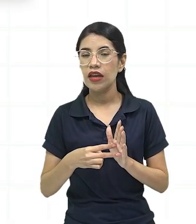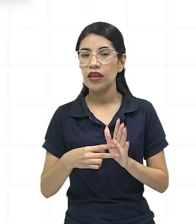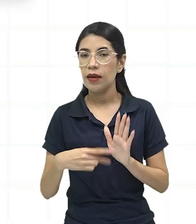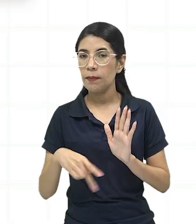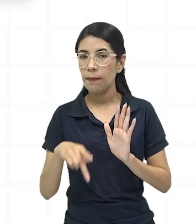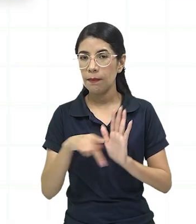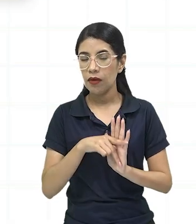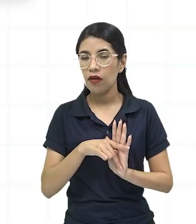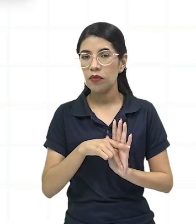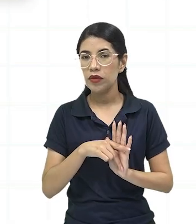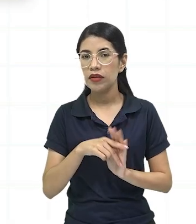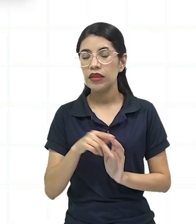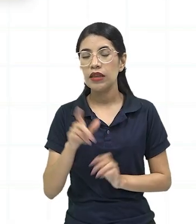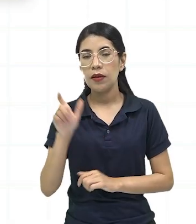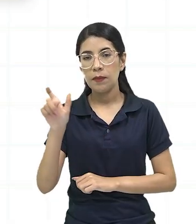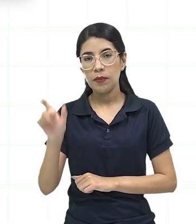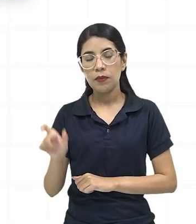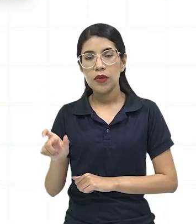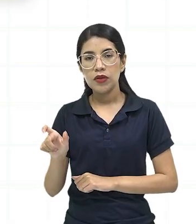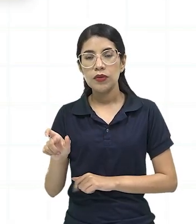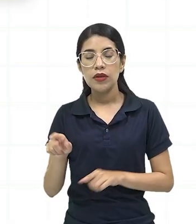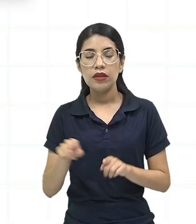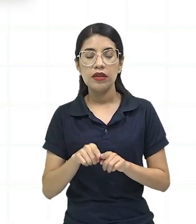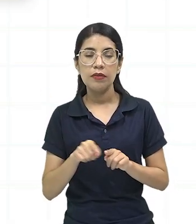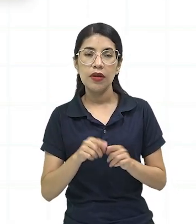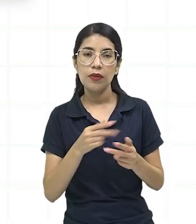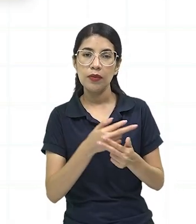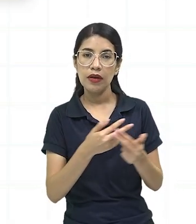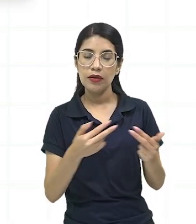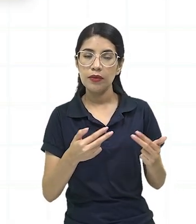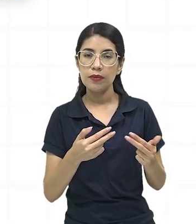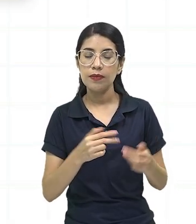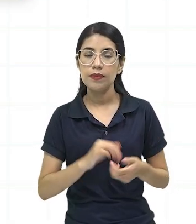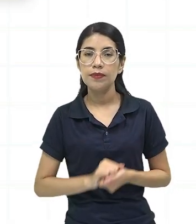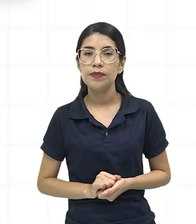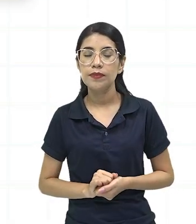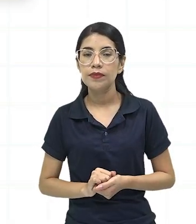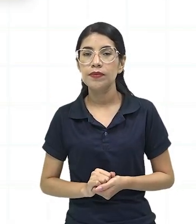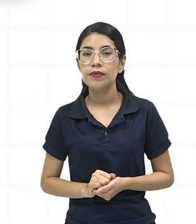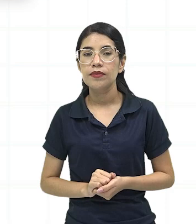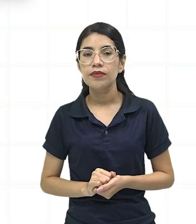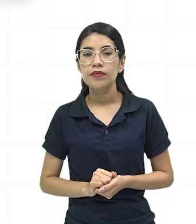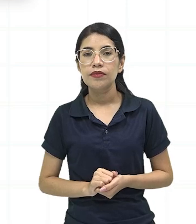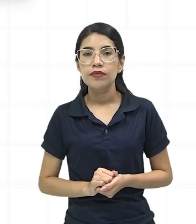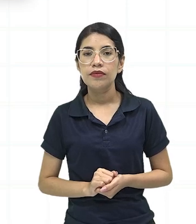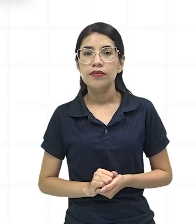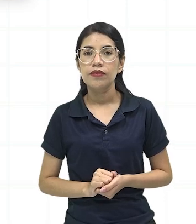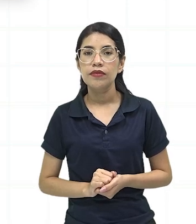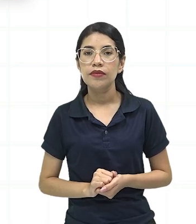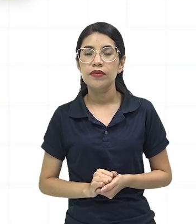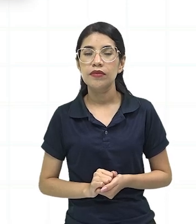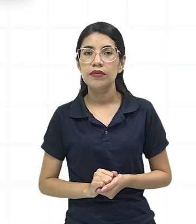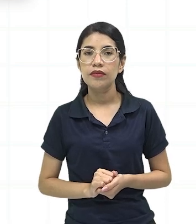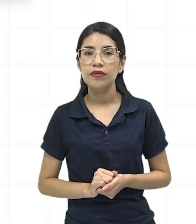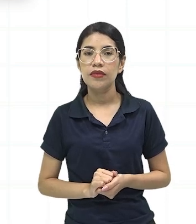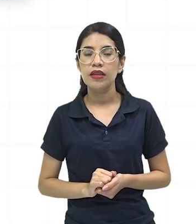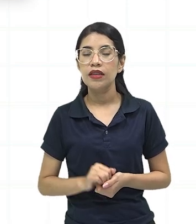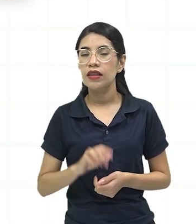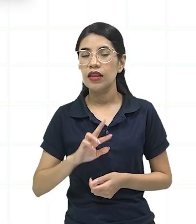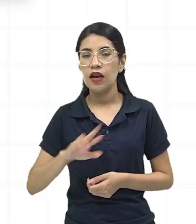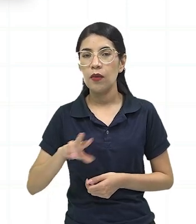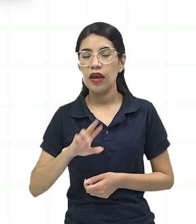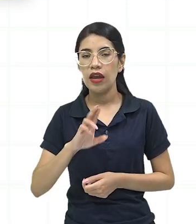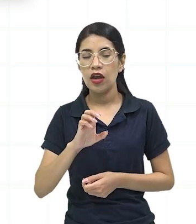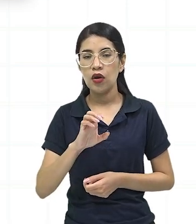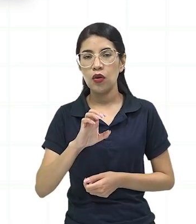que ter o objeto possuído e quem possui esse livro. Certo, gente? Muito bem. Ah, não tem assim, cujo a, cujo ou, tá? Não